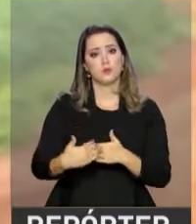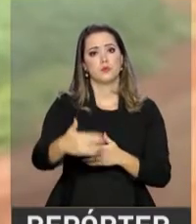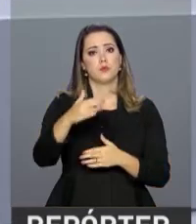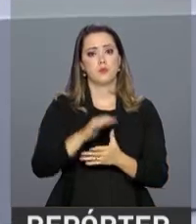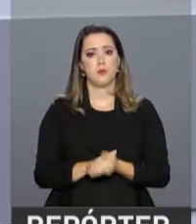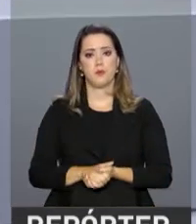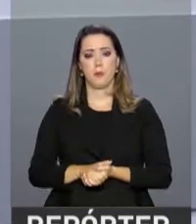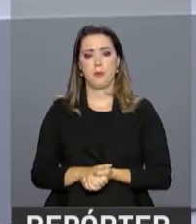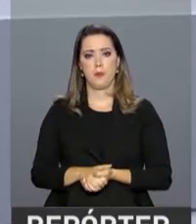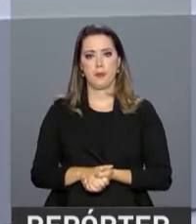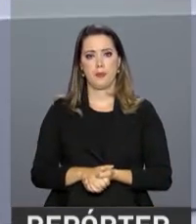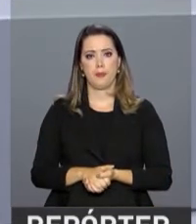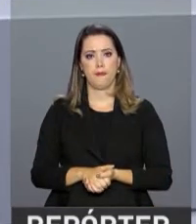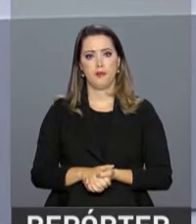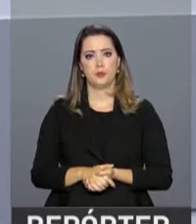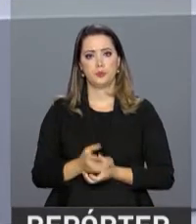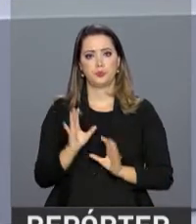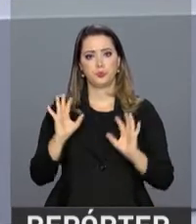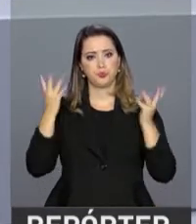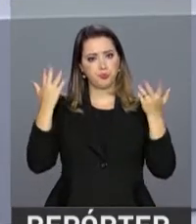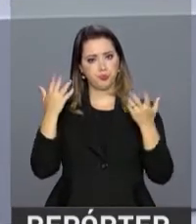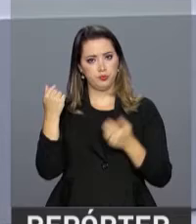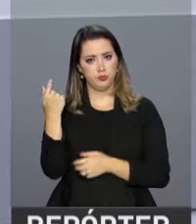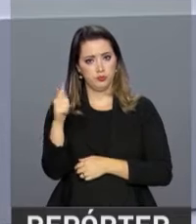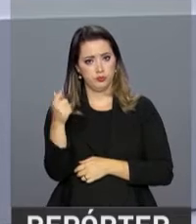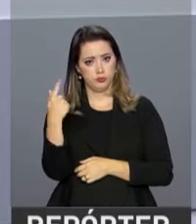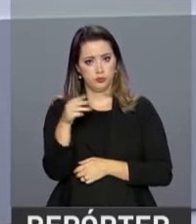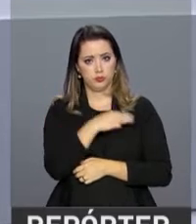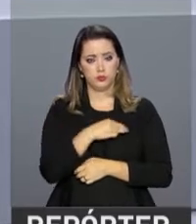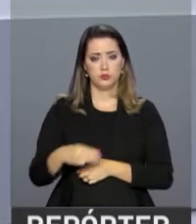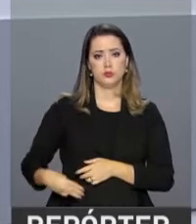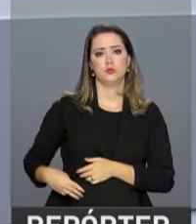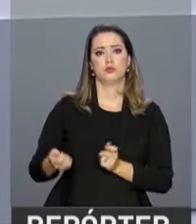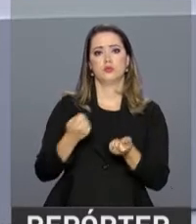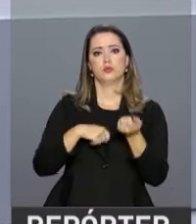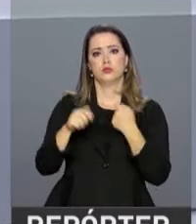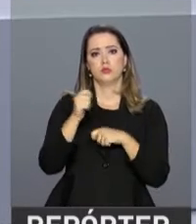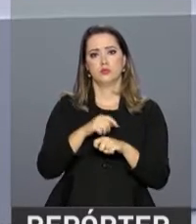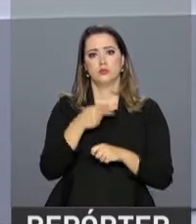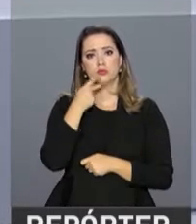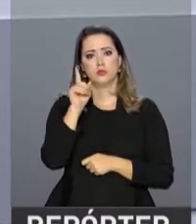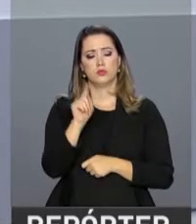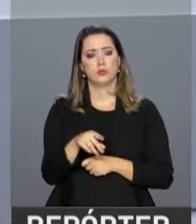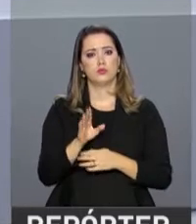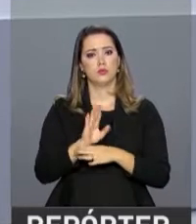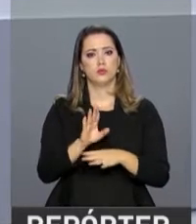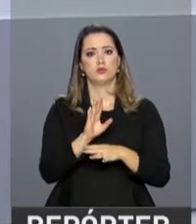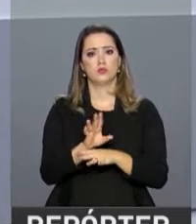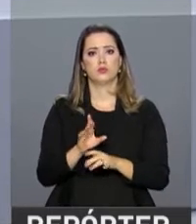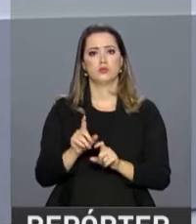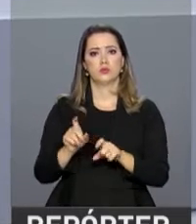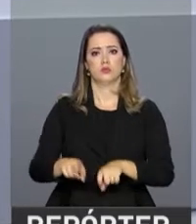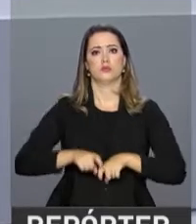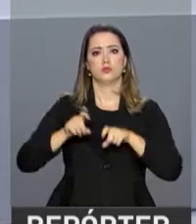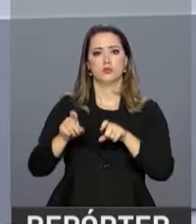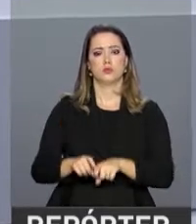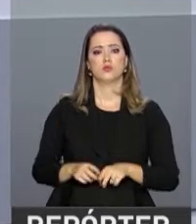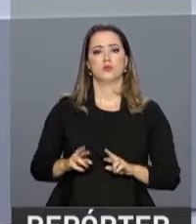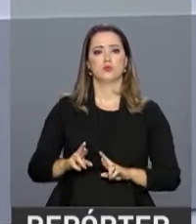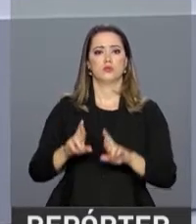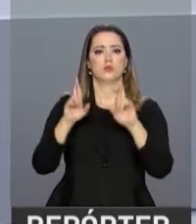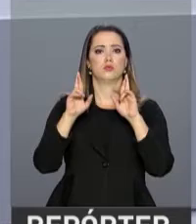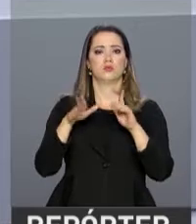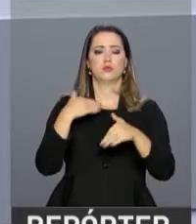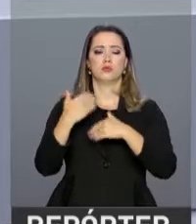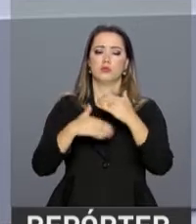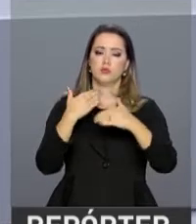agronegócio. Durante o evento em Rio Verde, o ministro da Fazenda, Henrique Meirelles, falou sobre a contribuição do agronegócio